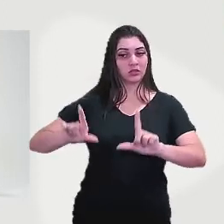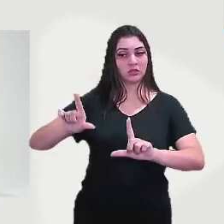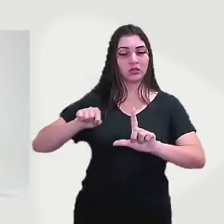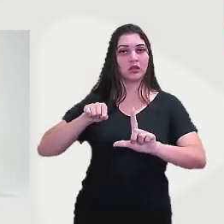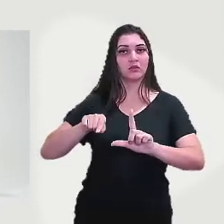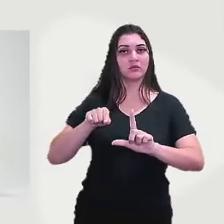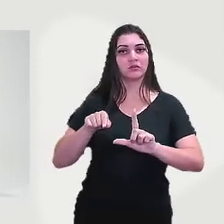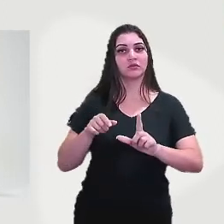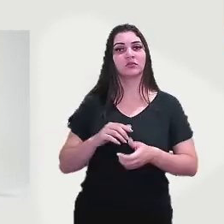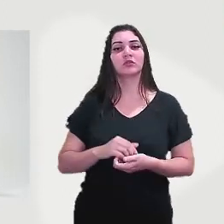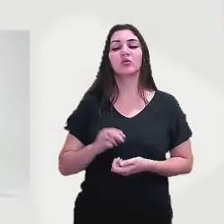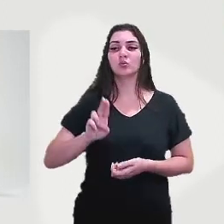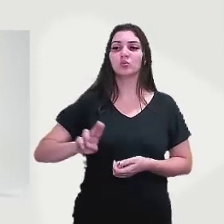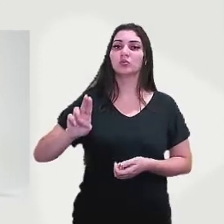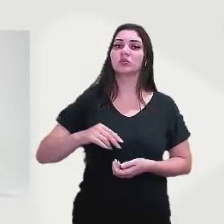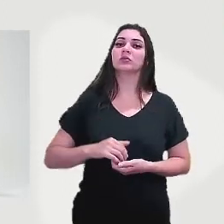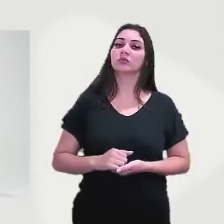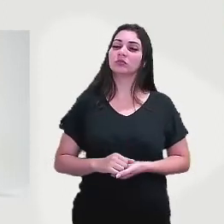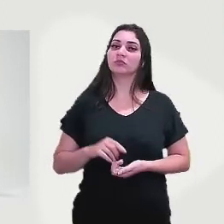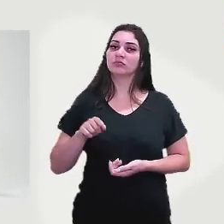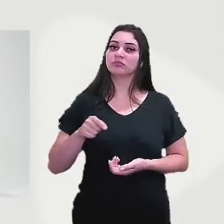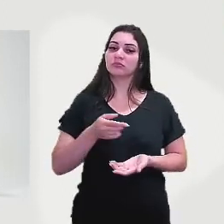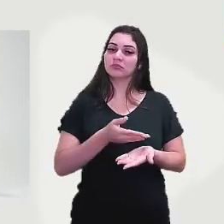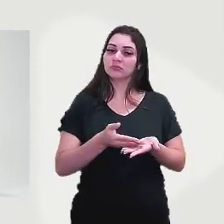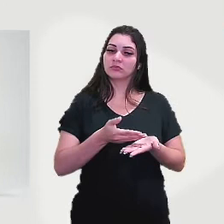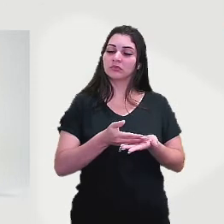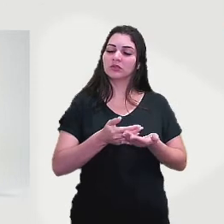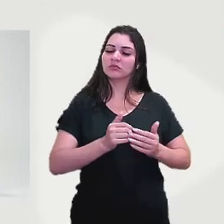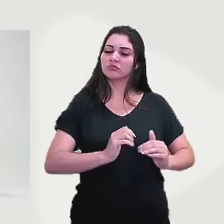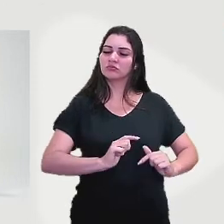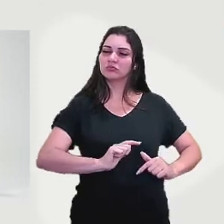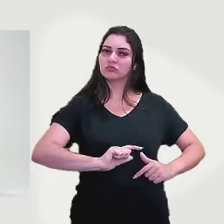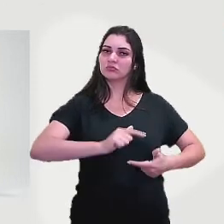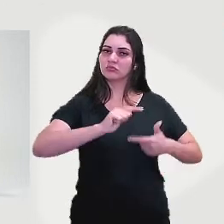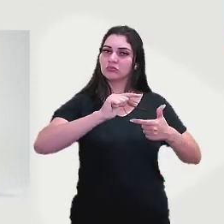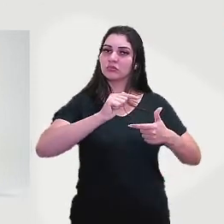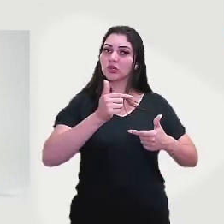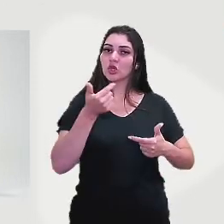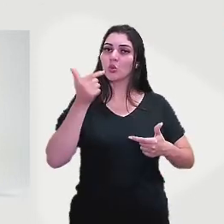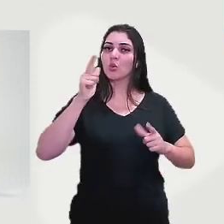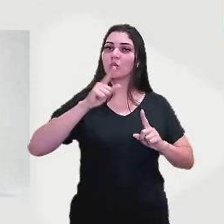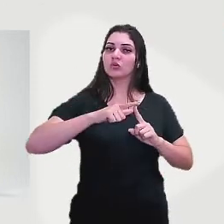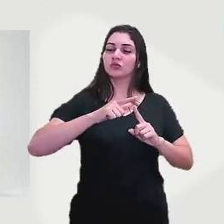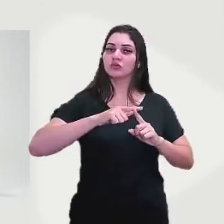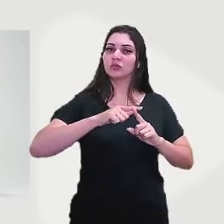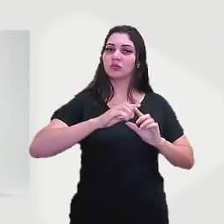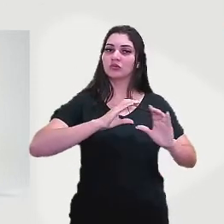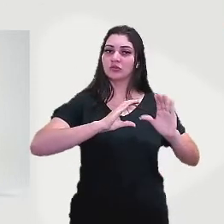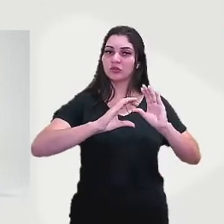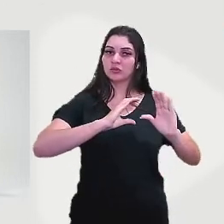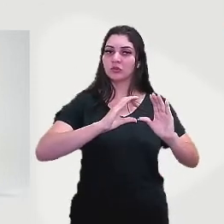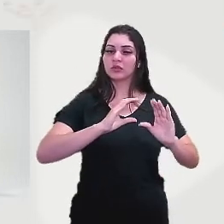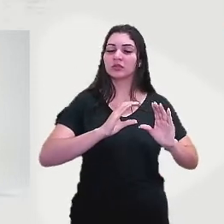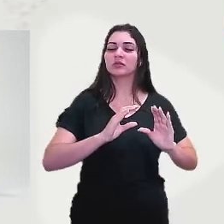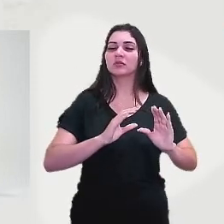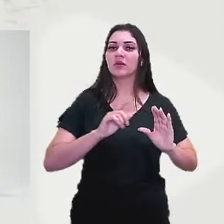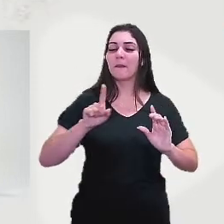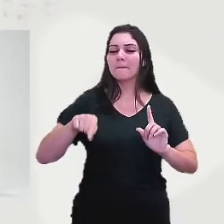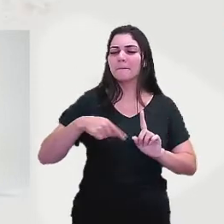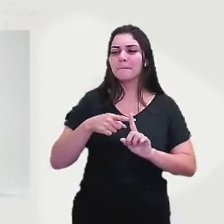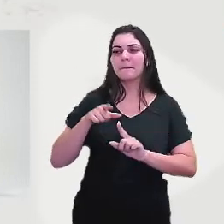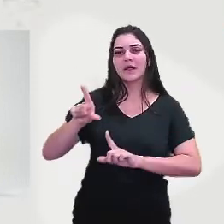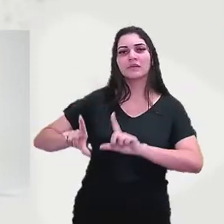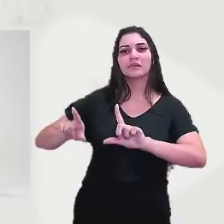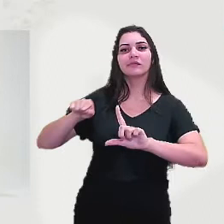Ainda hoje utilizamos ela. A partir do avanço dos outros modos de comunicação que eu vou citar daqui a pouco, mas a televisão ela